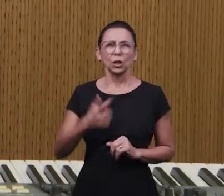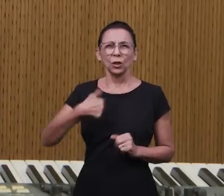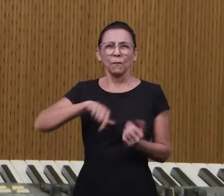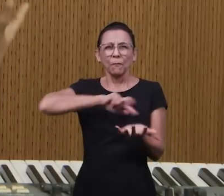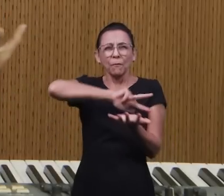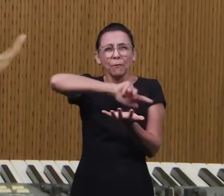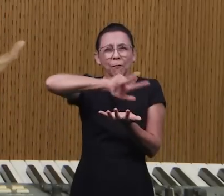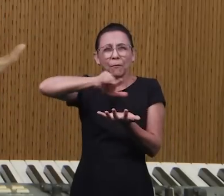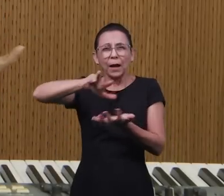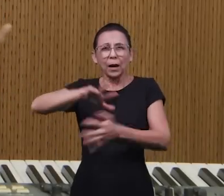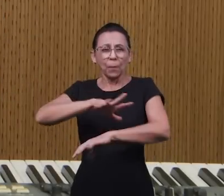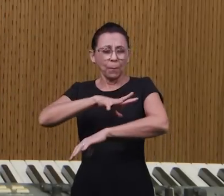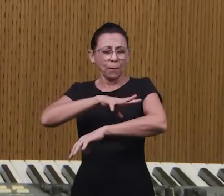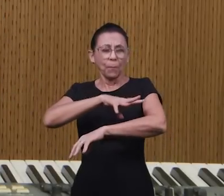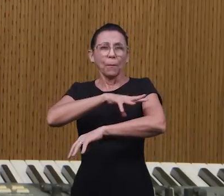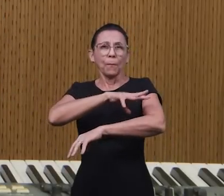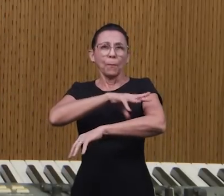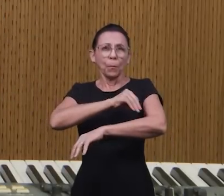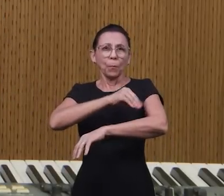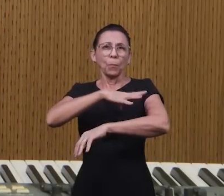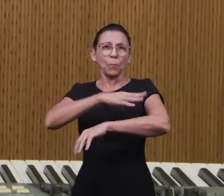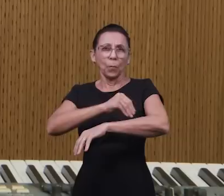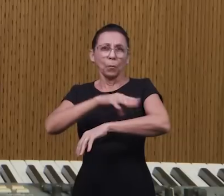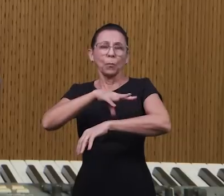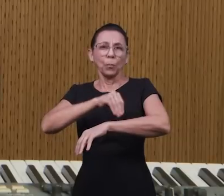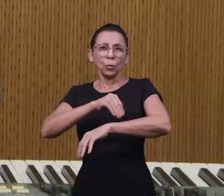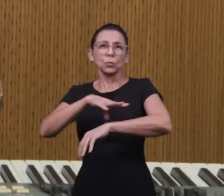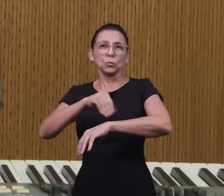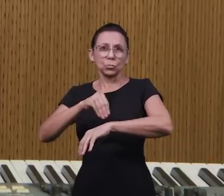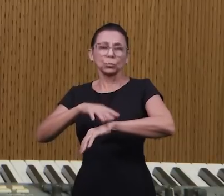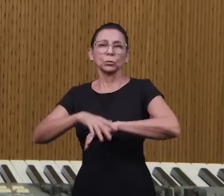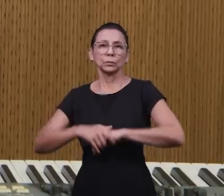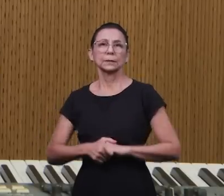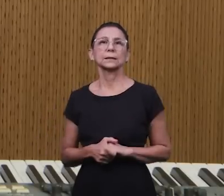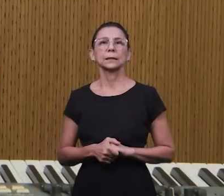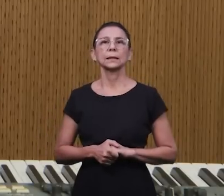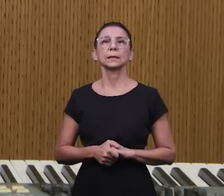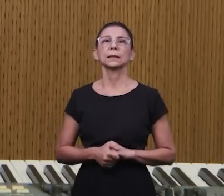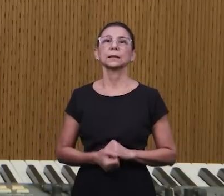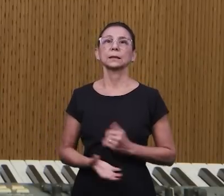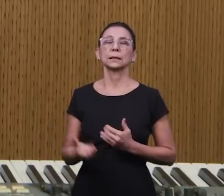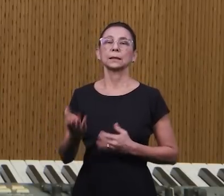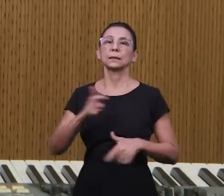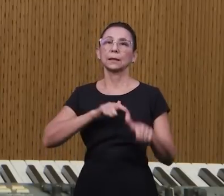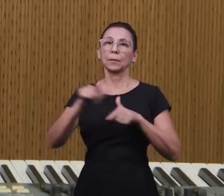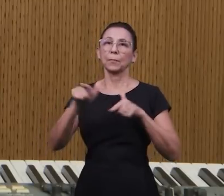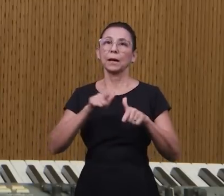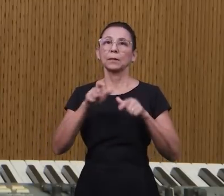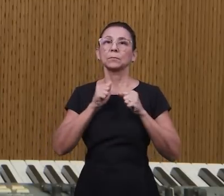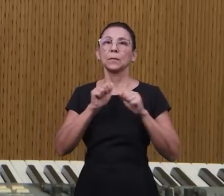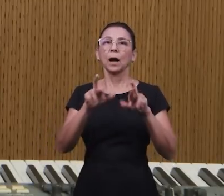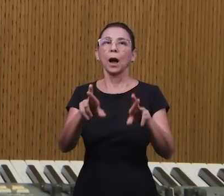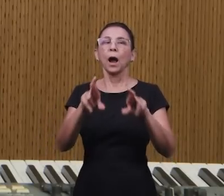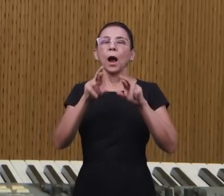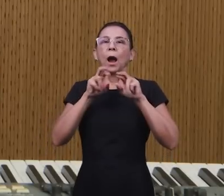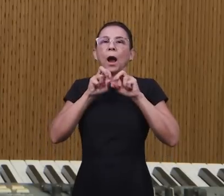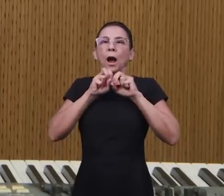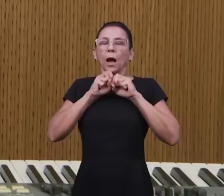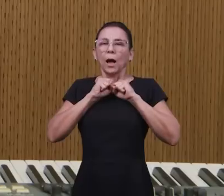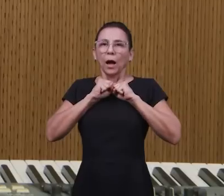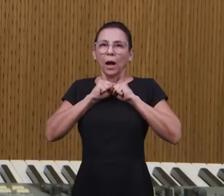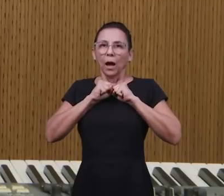músculos, muitas musculaturas que trabalham no processo de respiração. Então, quanto mais